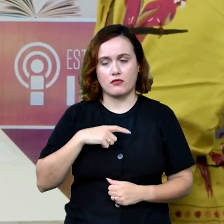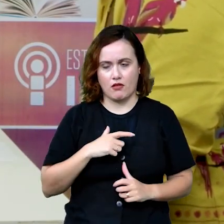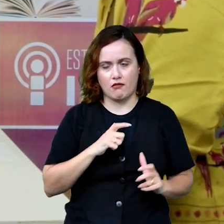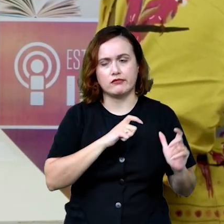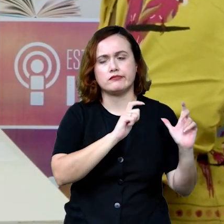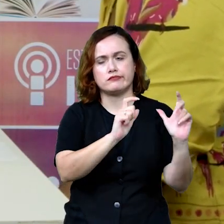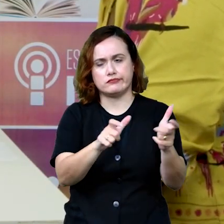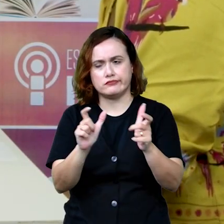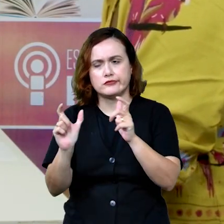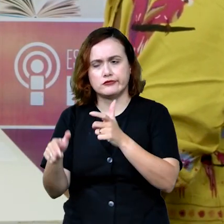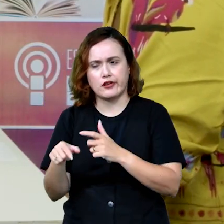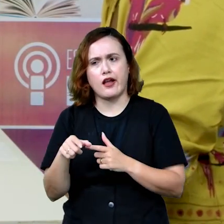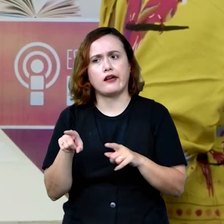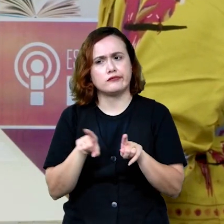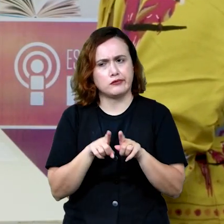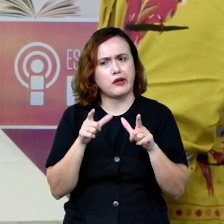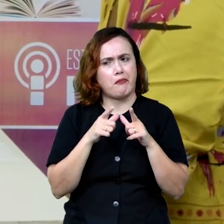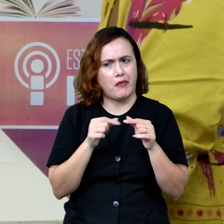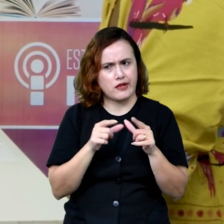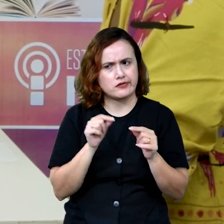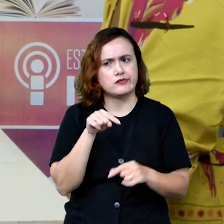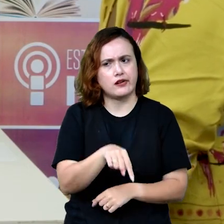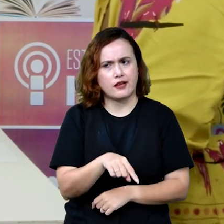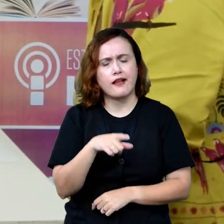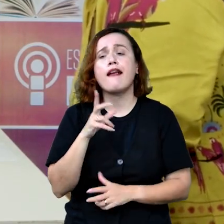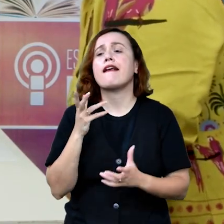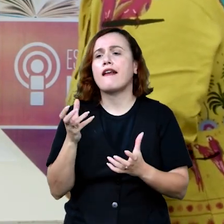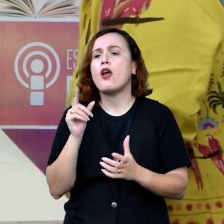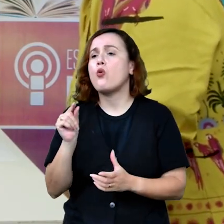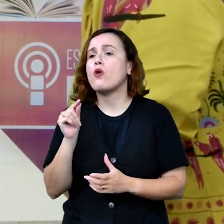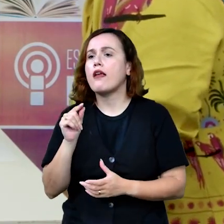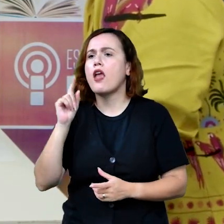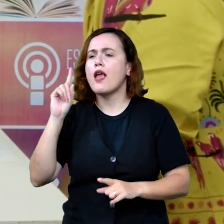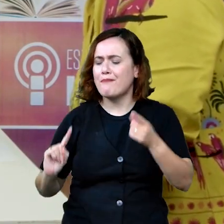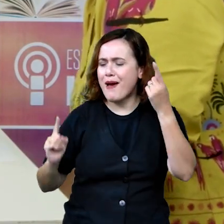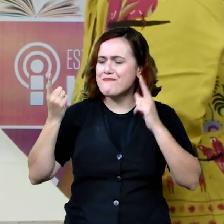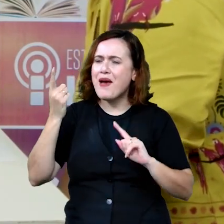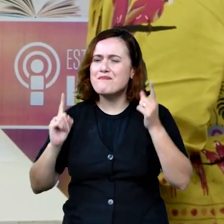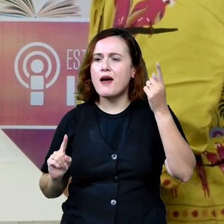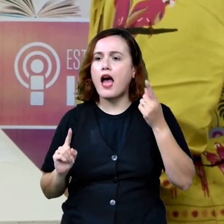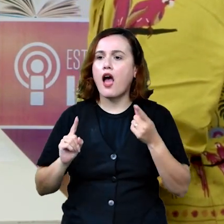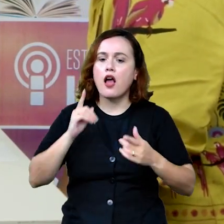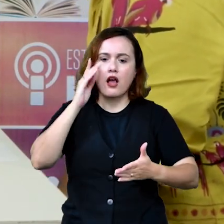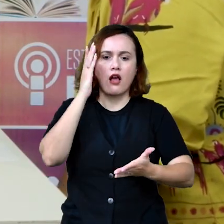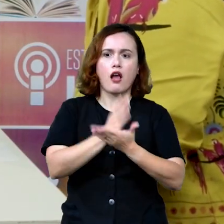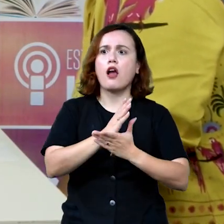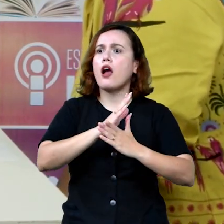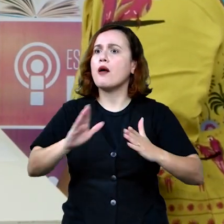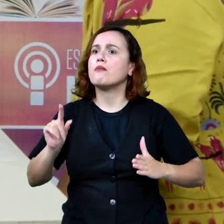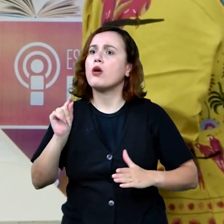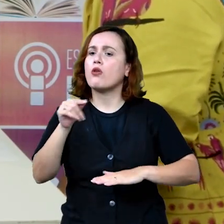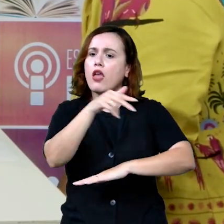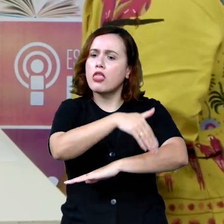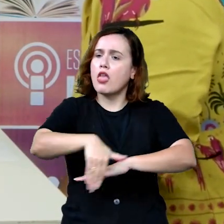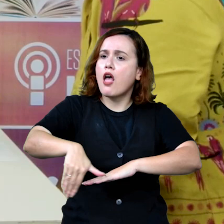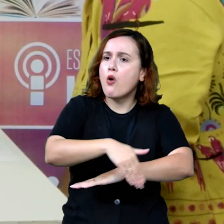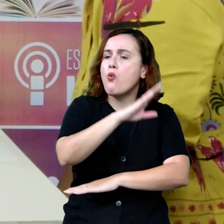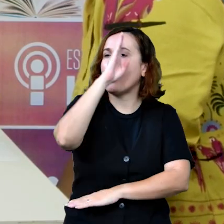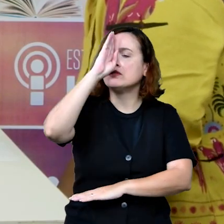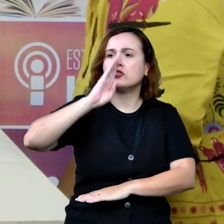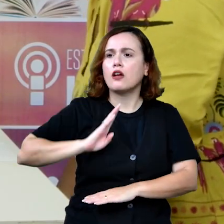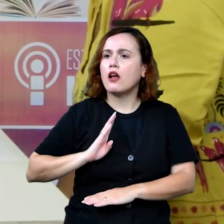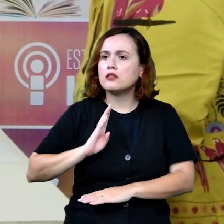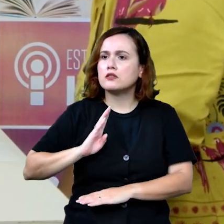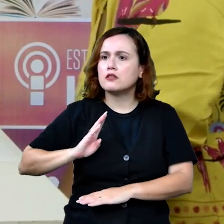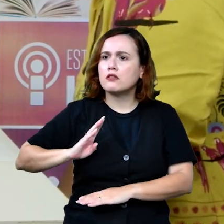de vários lugares, inclusive aqui em Brasília, de acabar com esse carnaval de rua, mas isso também é político. A gente também tem que brigar para ter um carnaval de rua de